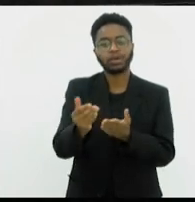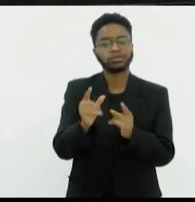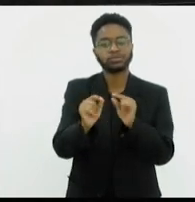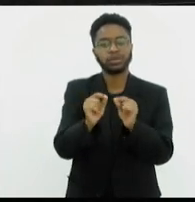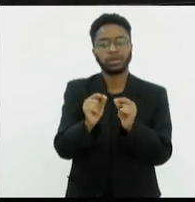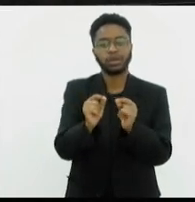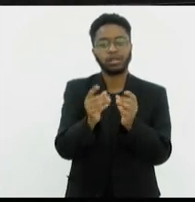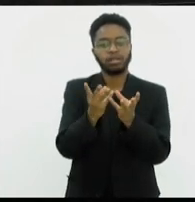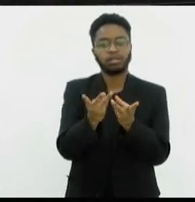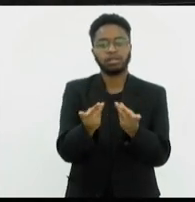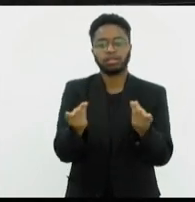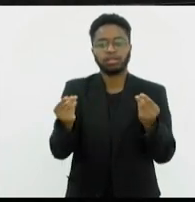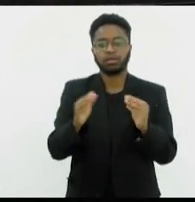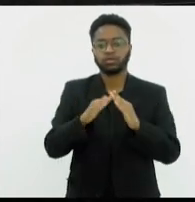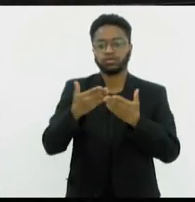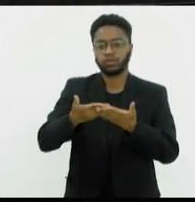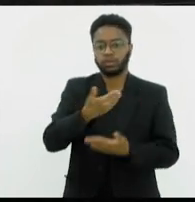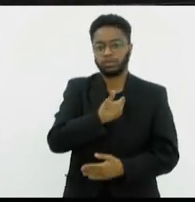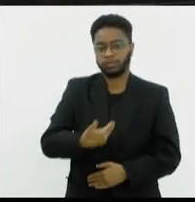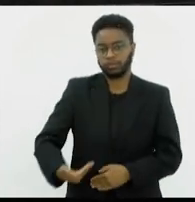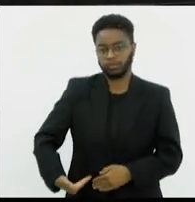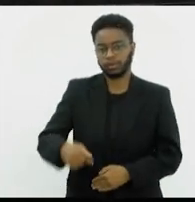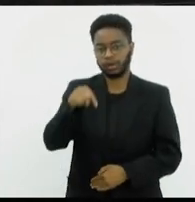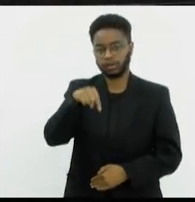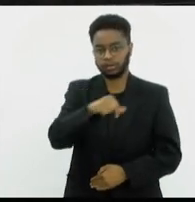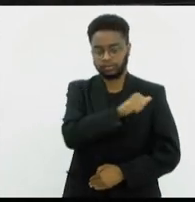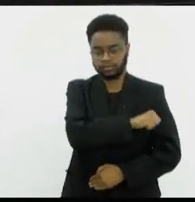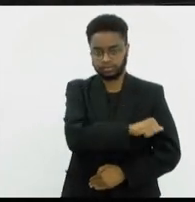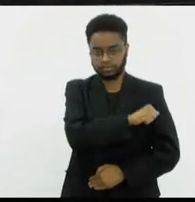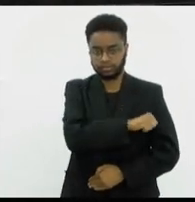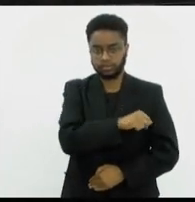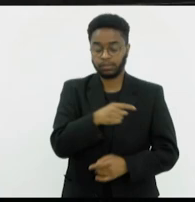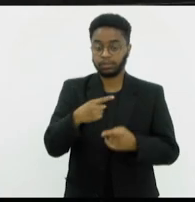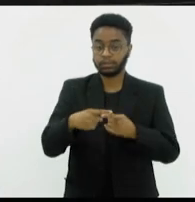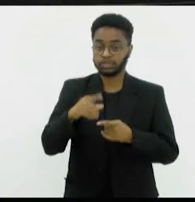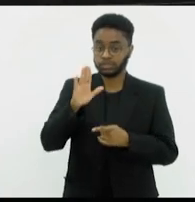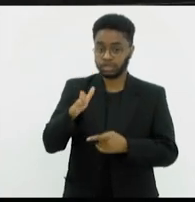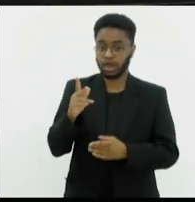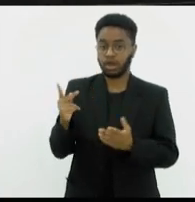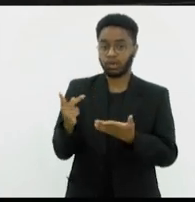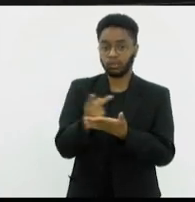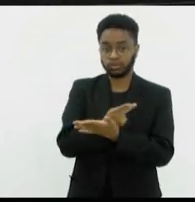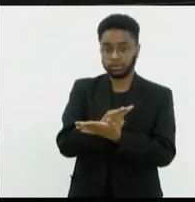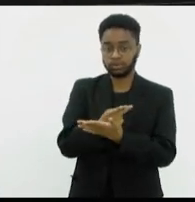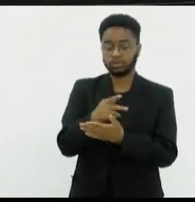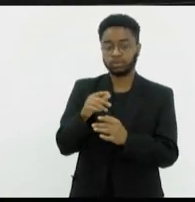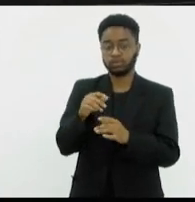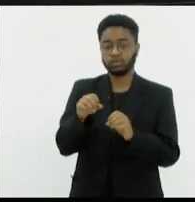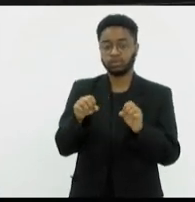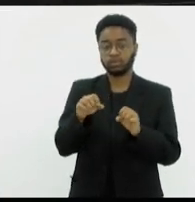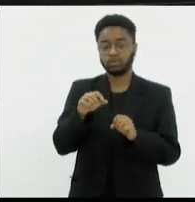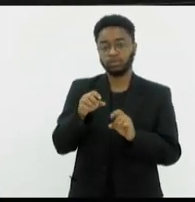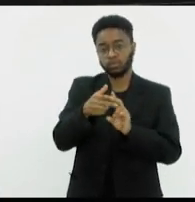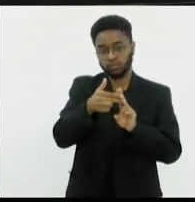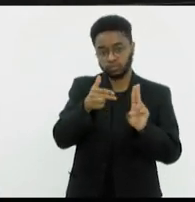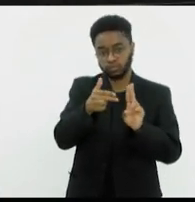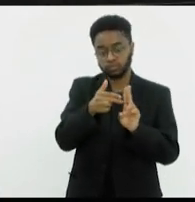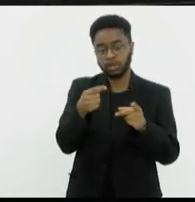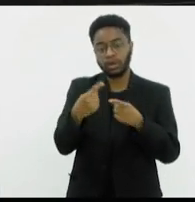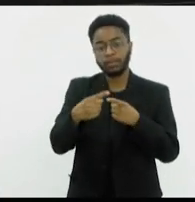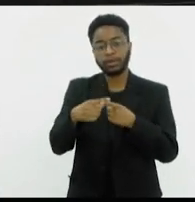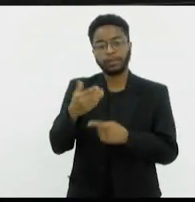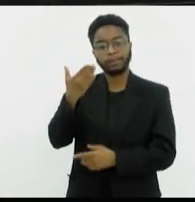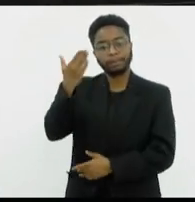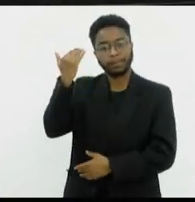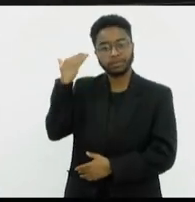rede pública nesses estados. Isso aconteceu e acontece no sistema de saúde, onde lá